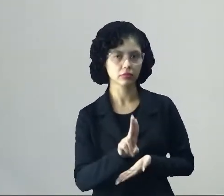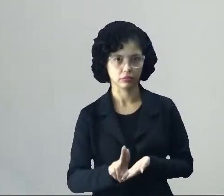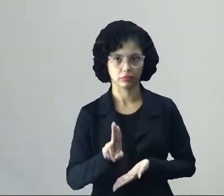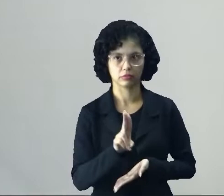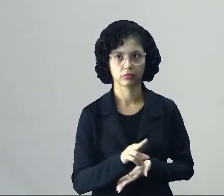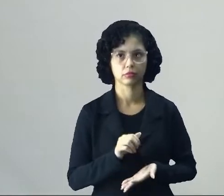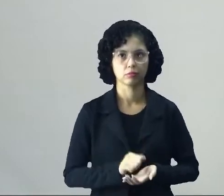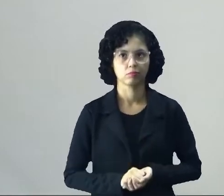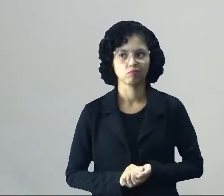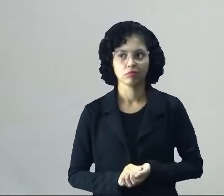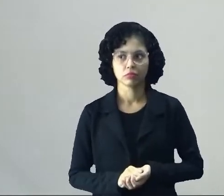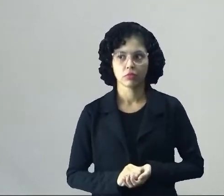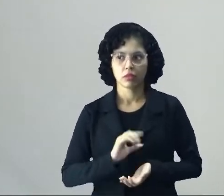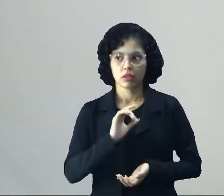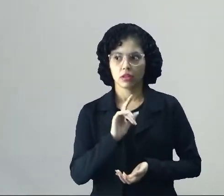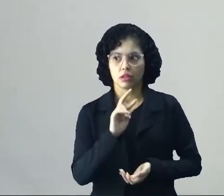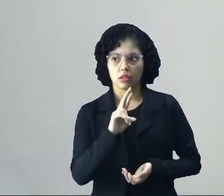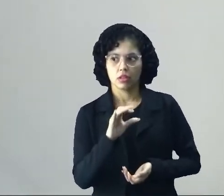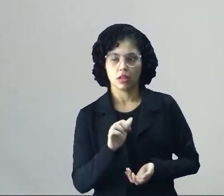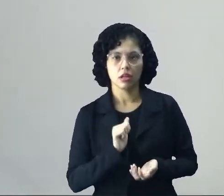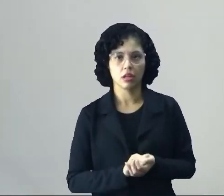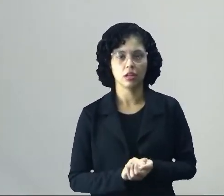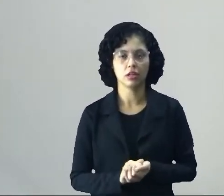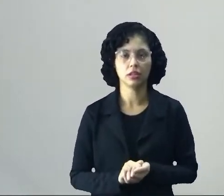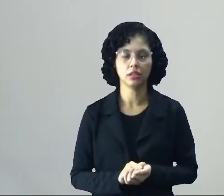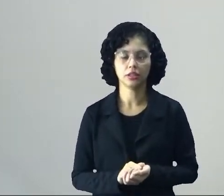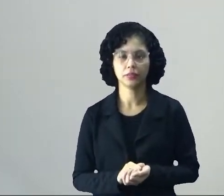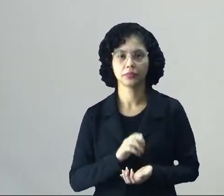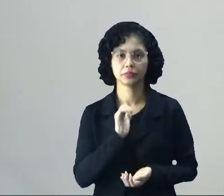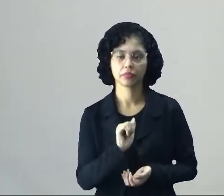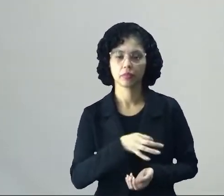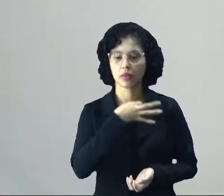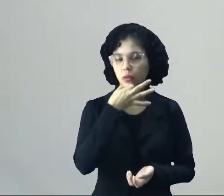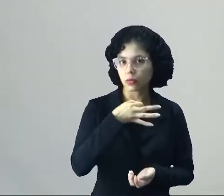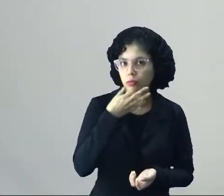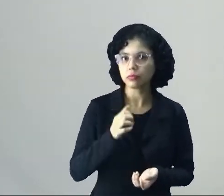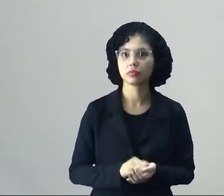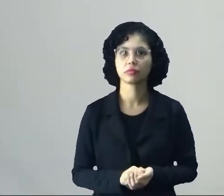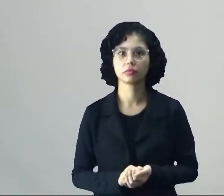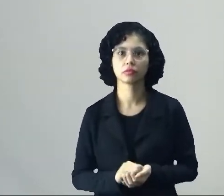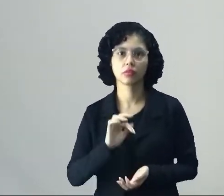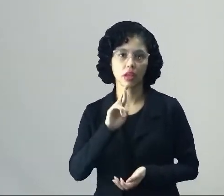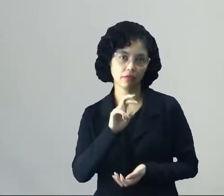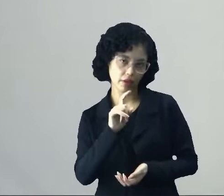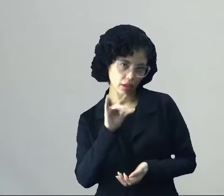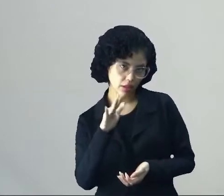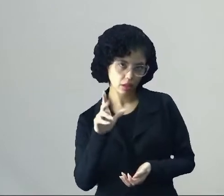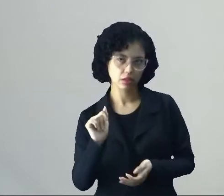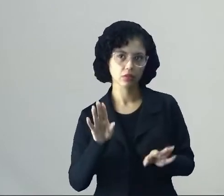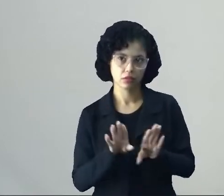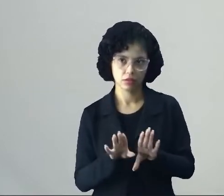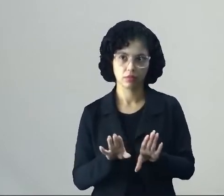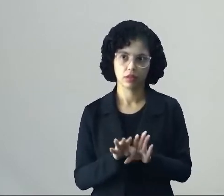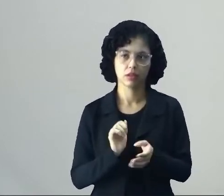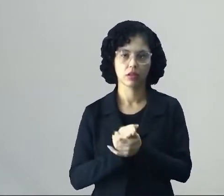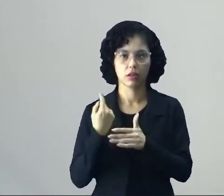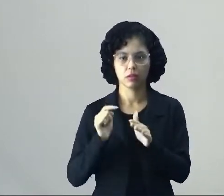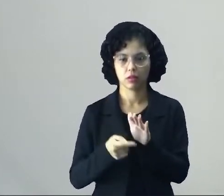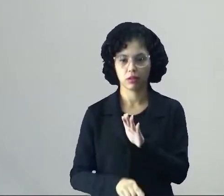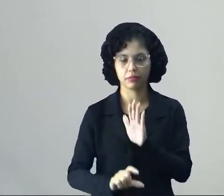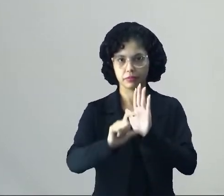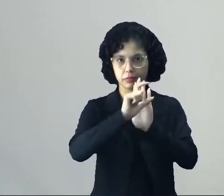utilizar operadores argumentativos ou de referenciação também, para dentro